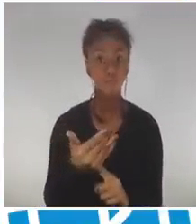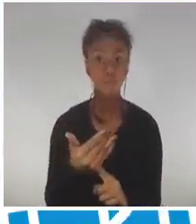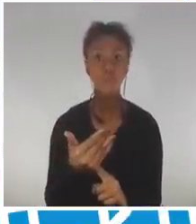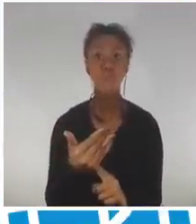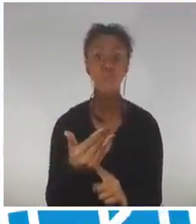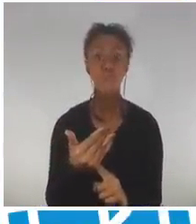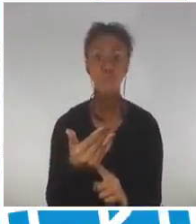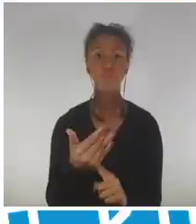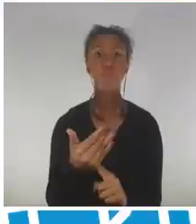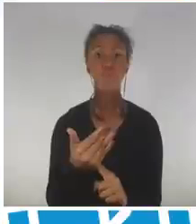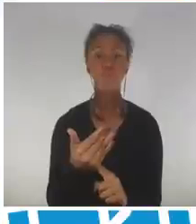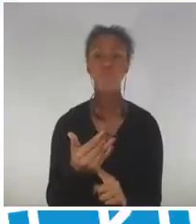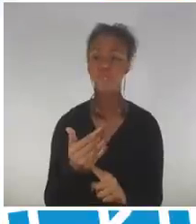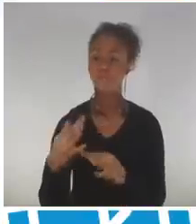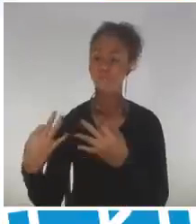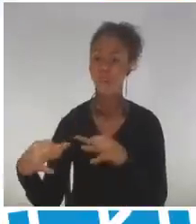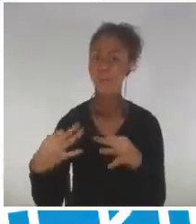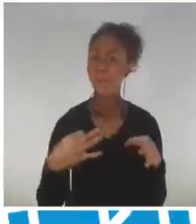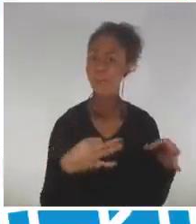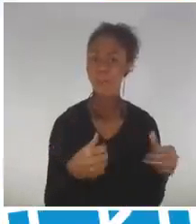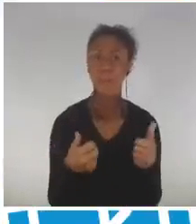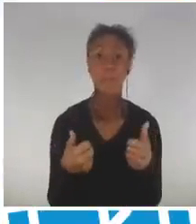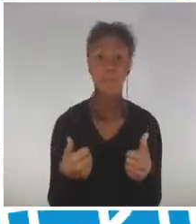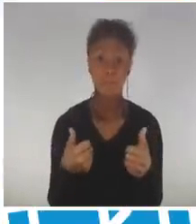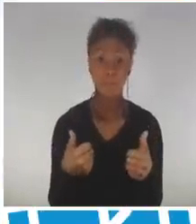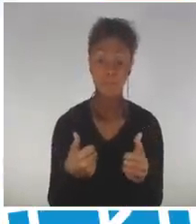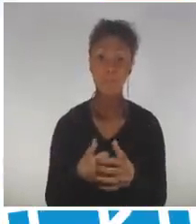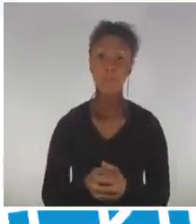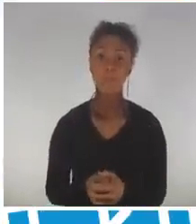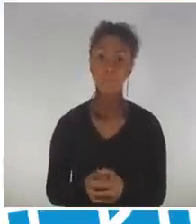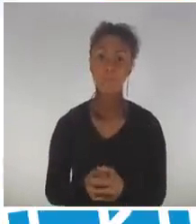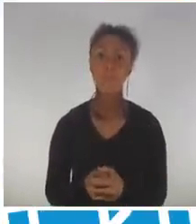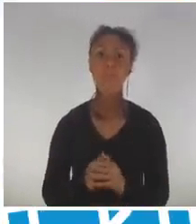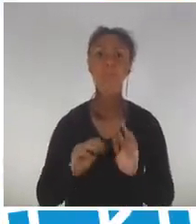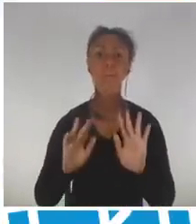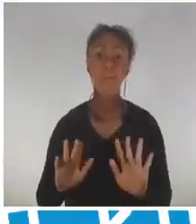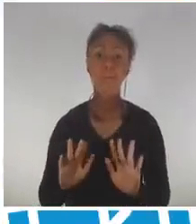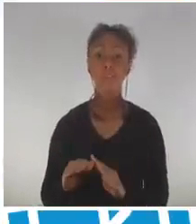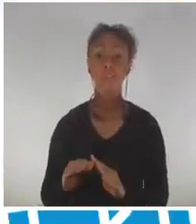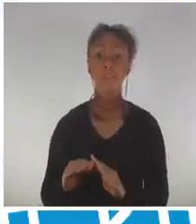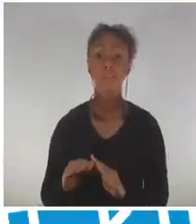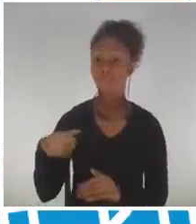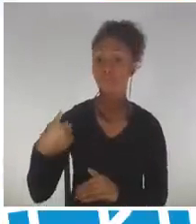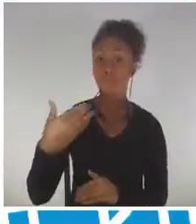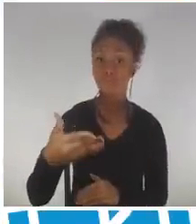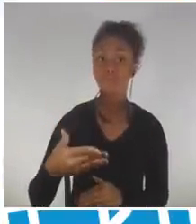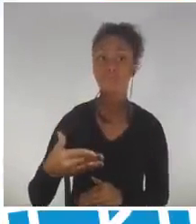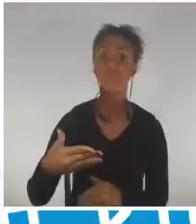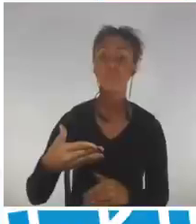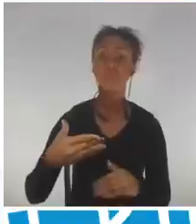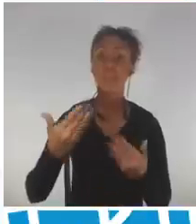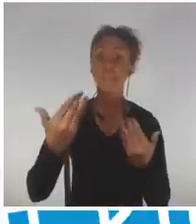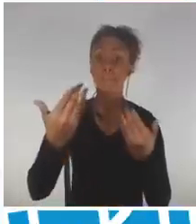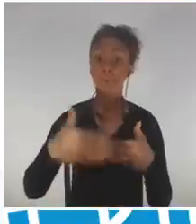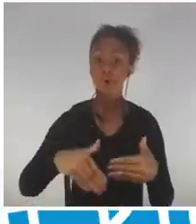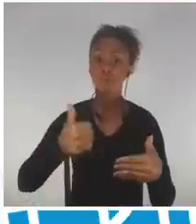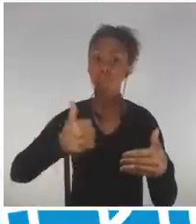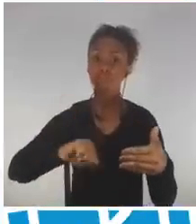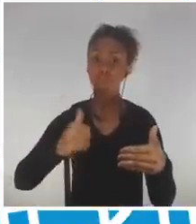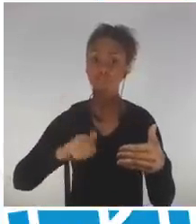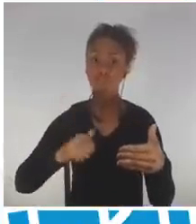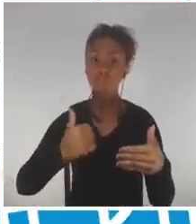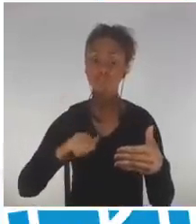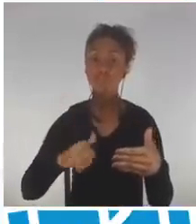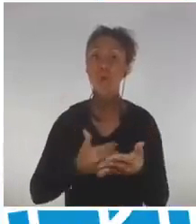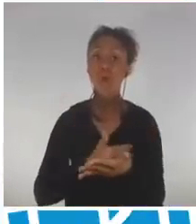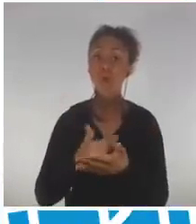foram estabelecidas, né, quando os testes do SAEB passaram a se constituir de avaliações bianuais,